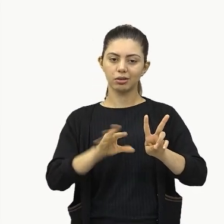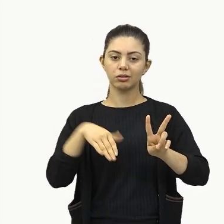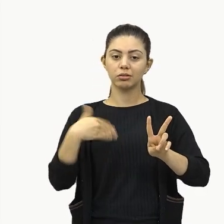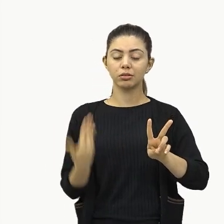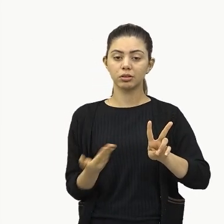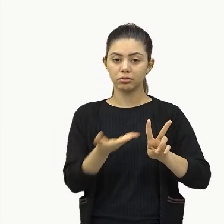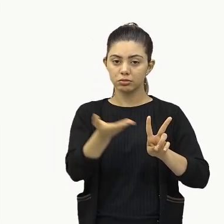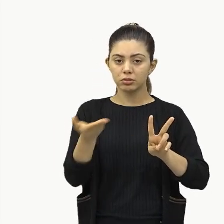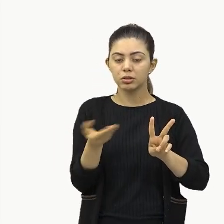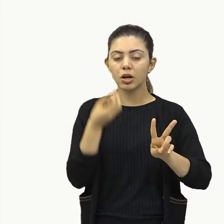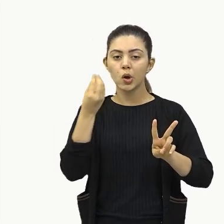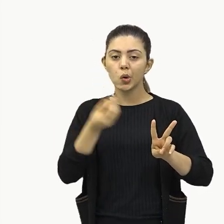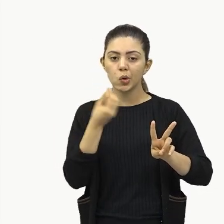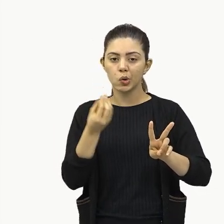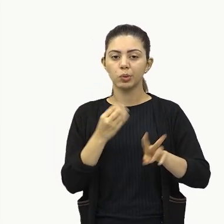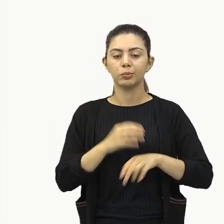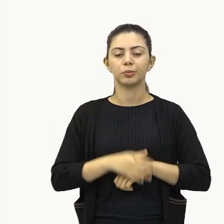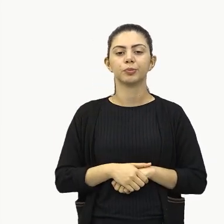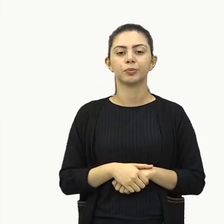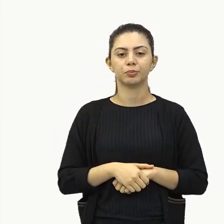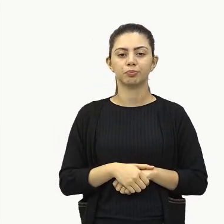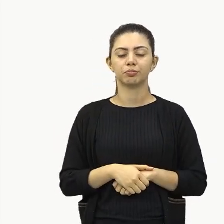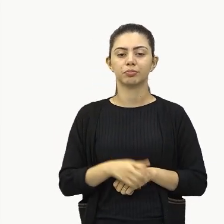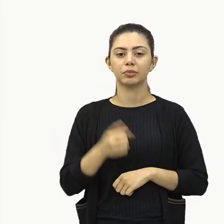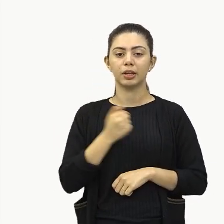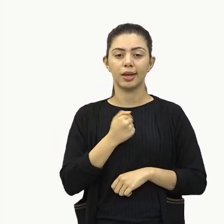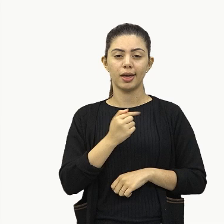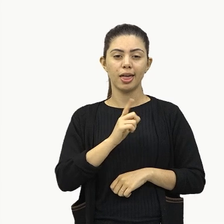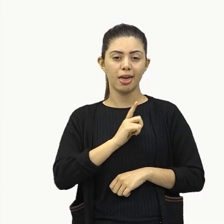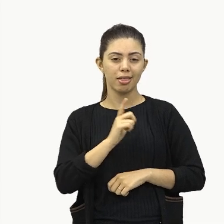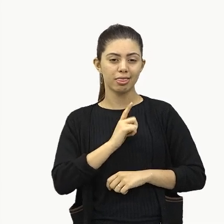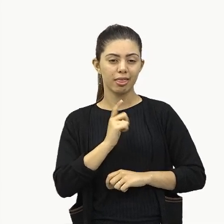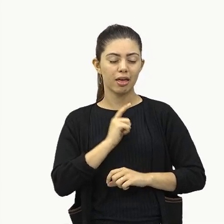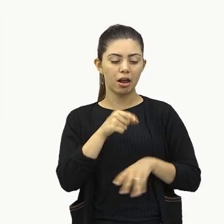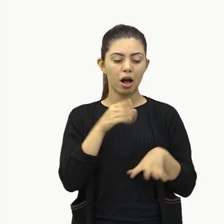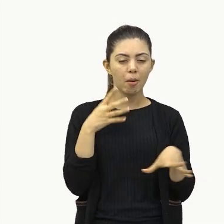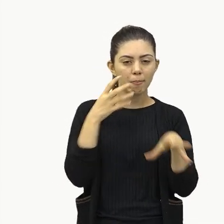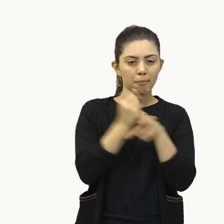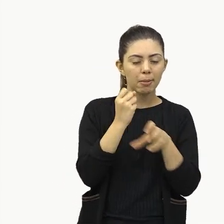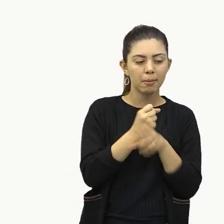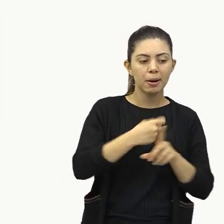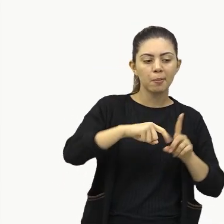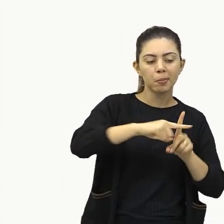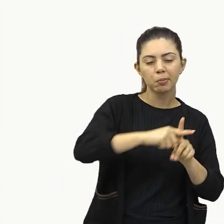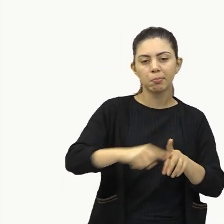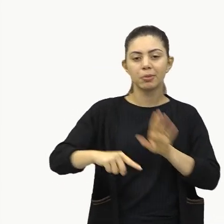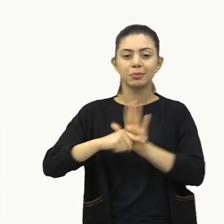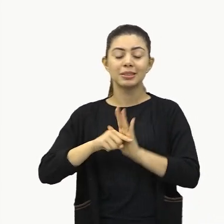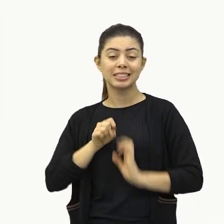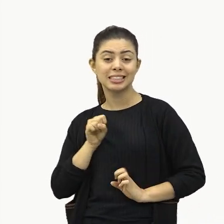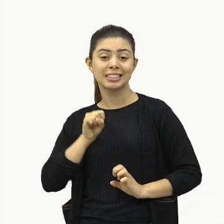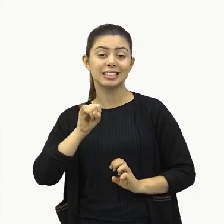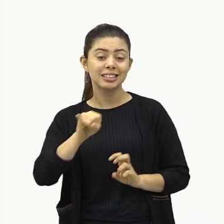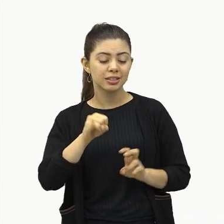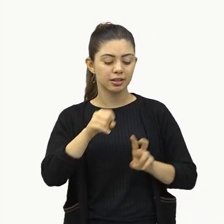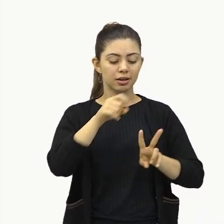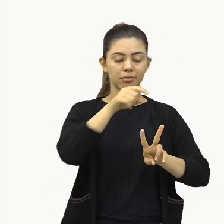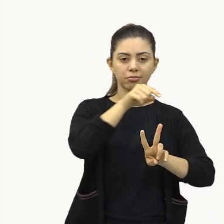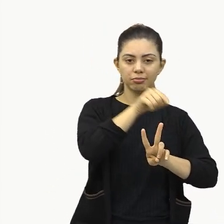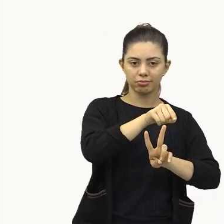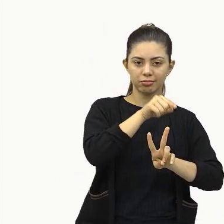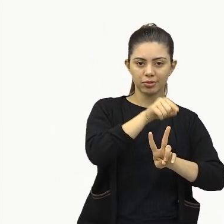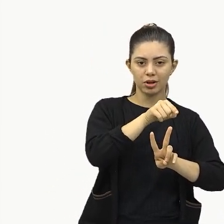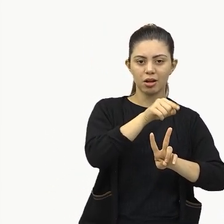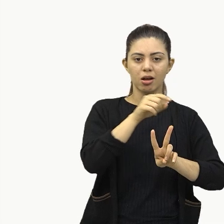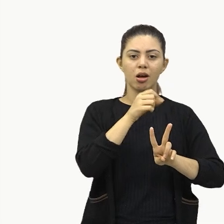aí operar dois radicais, fazer aí adição e subtração, quando o índice entre